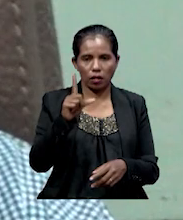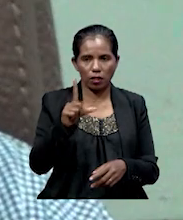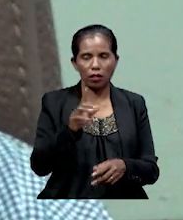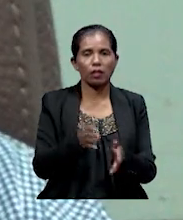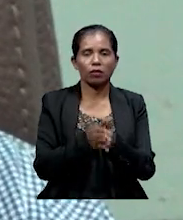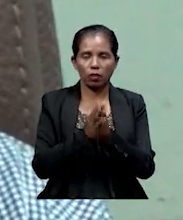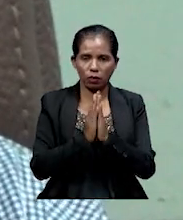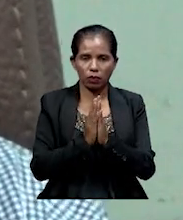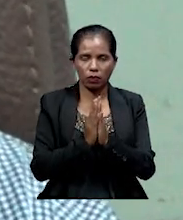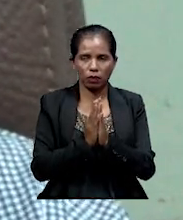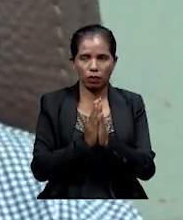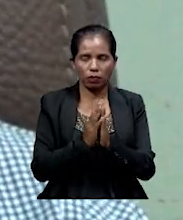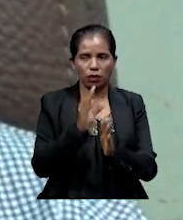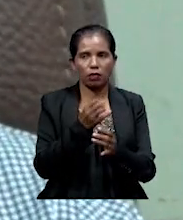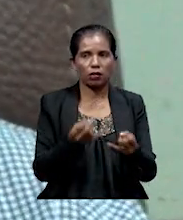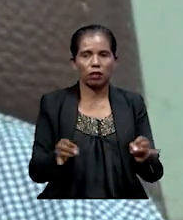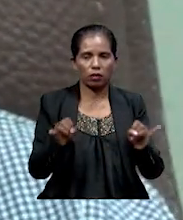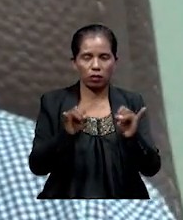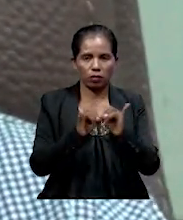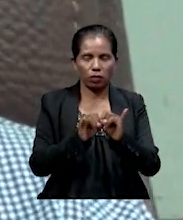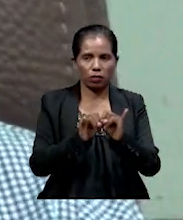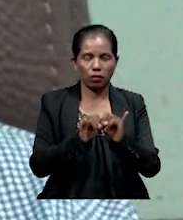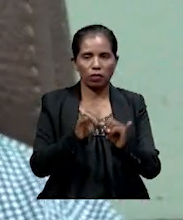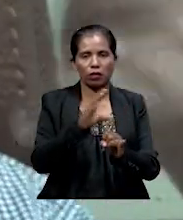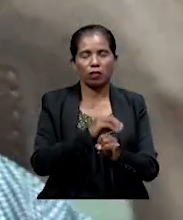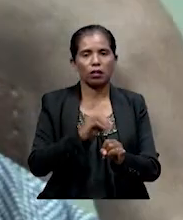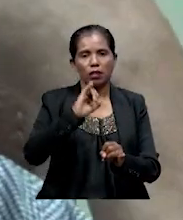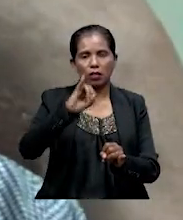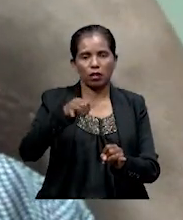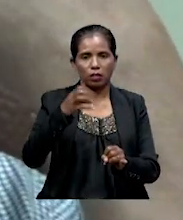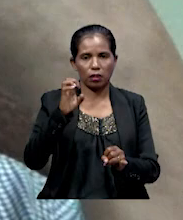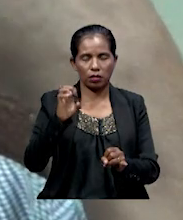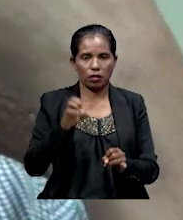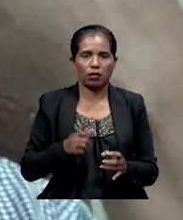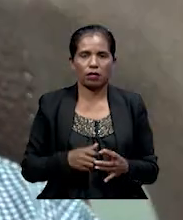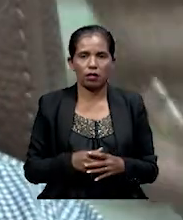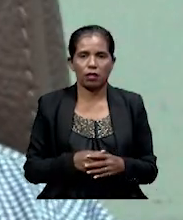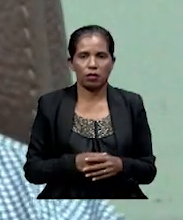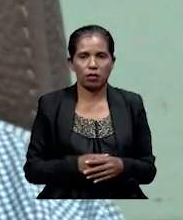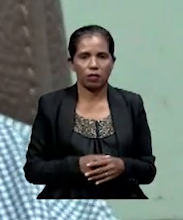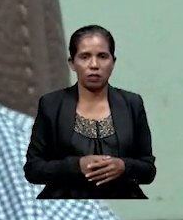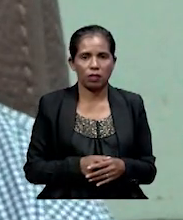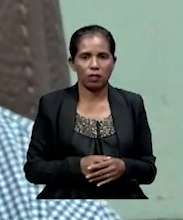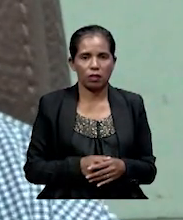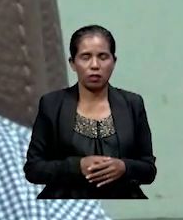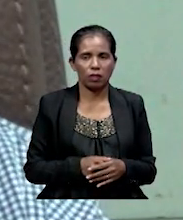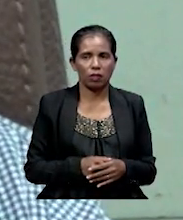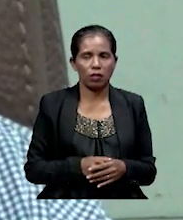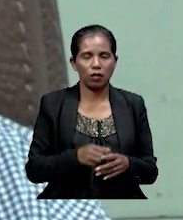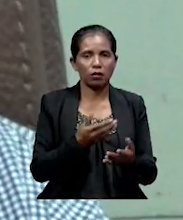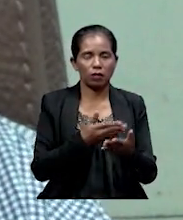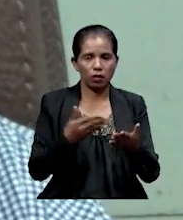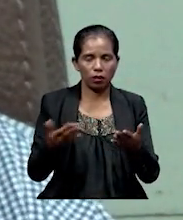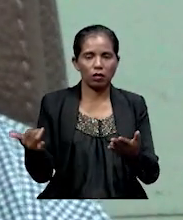uso instituição gestão de equipamento para depois ser